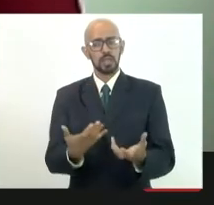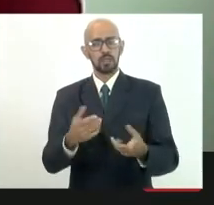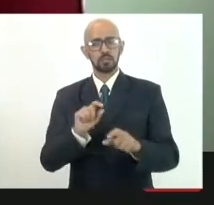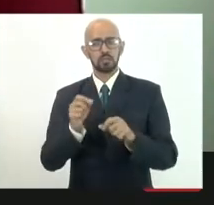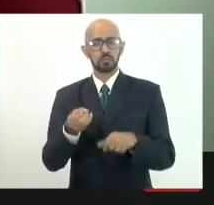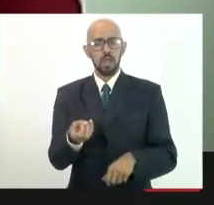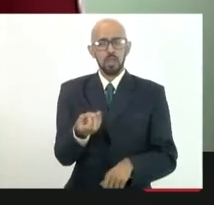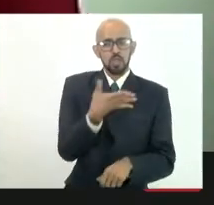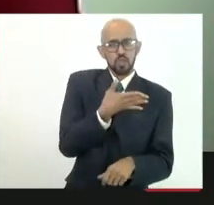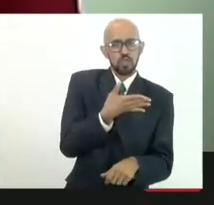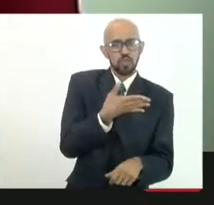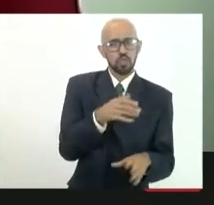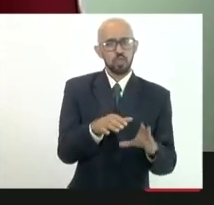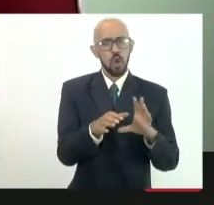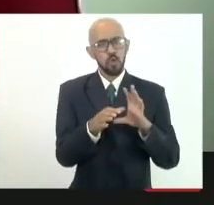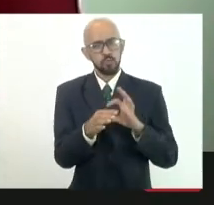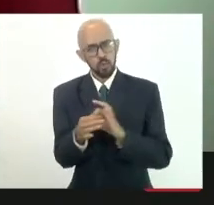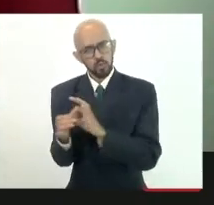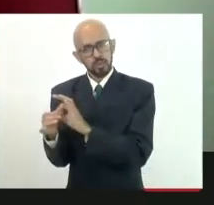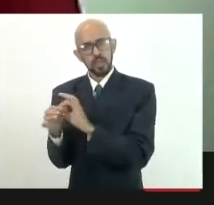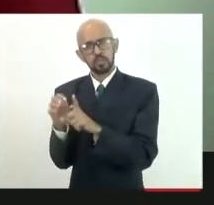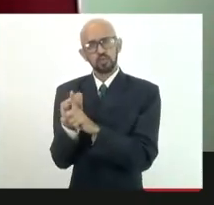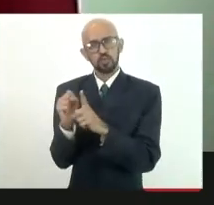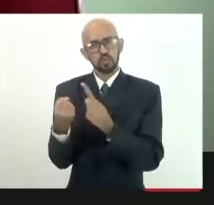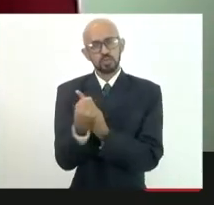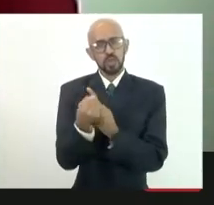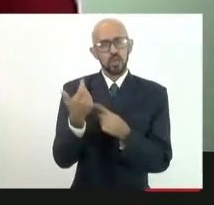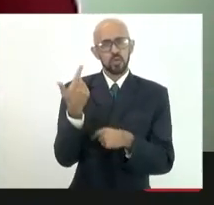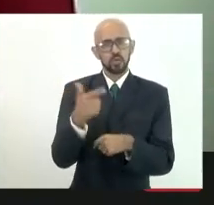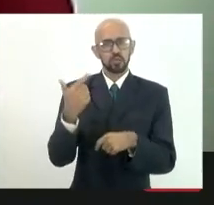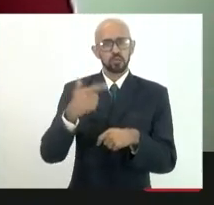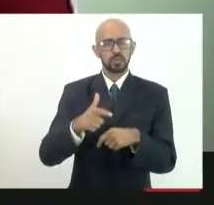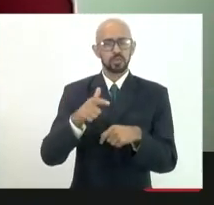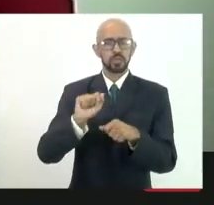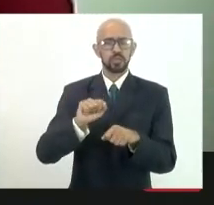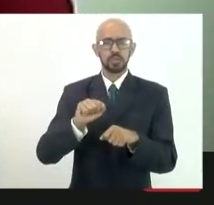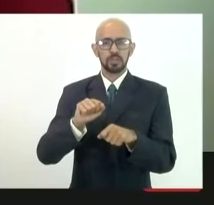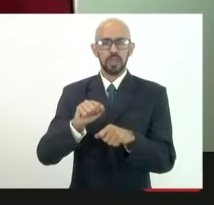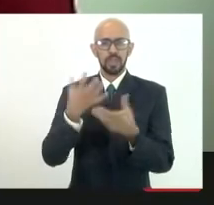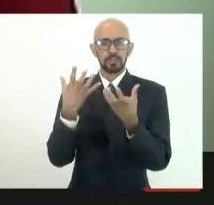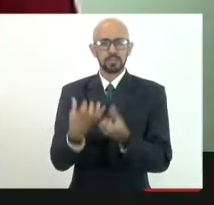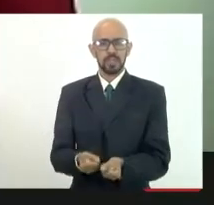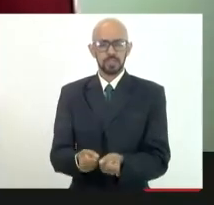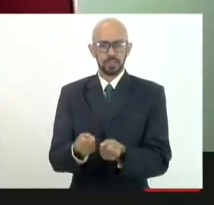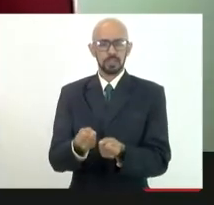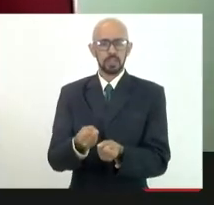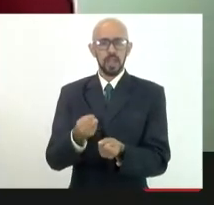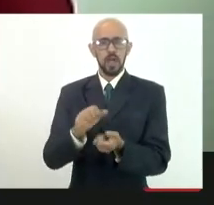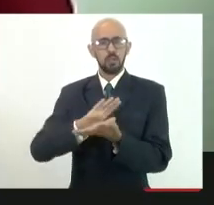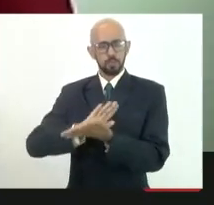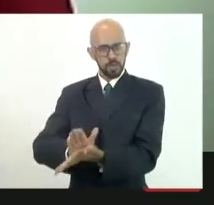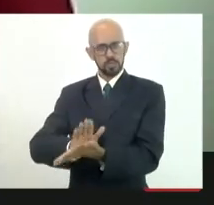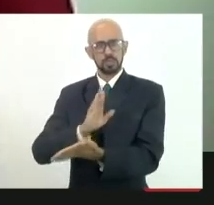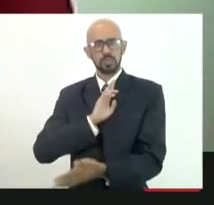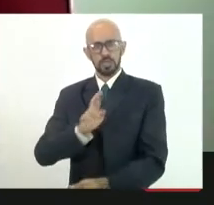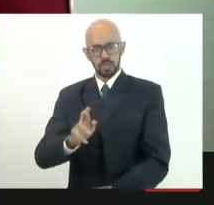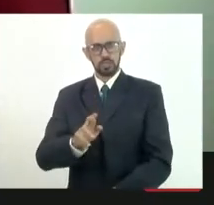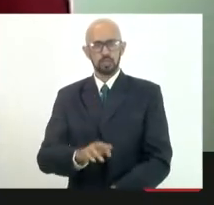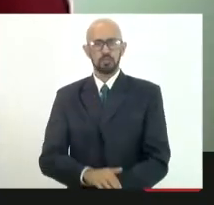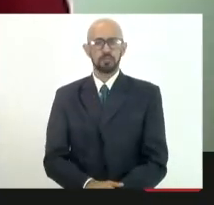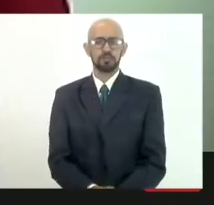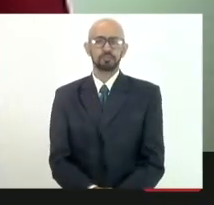nova dinâmica da sociedade que não trabalhe a questão da intolerância e do racismo religioso.